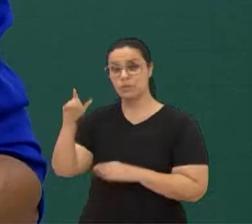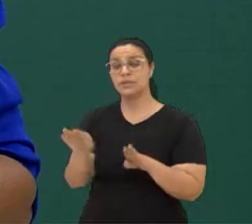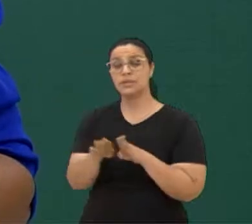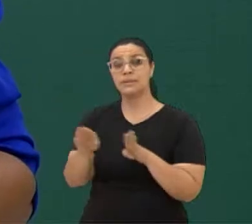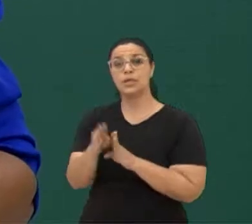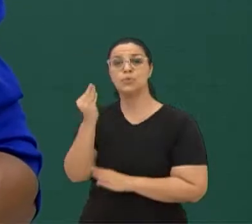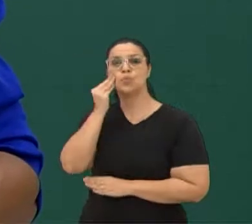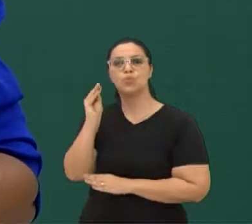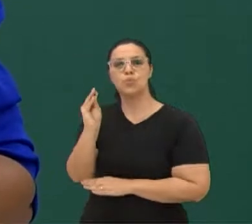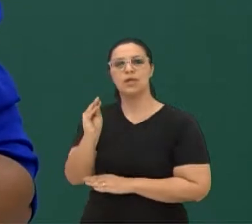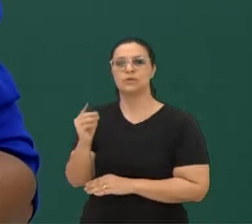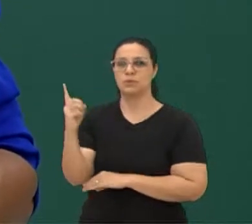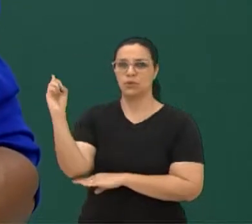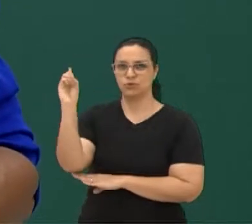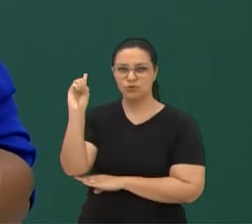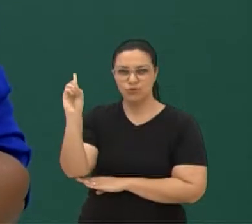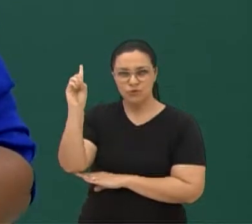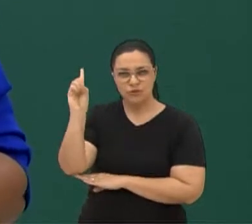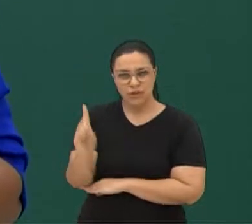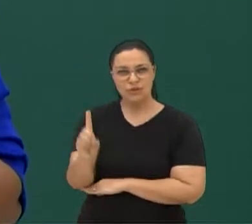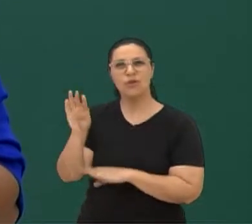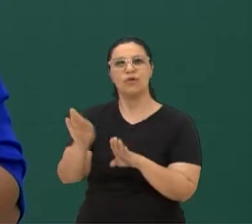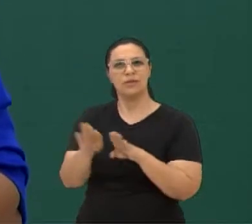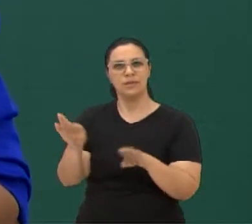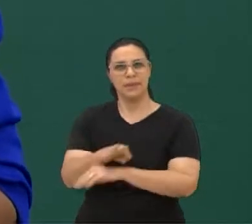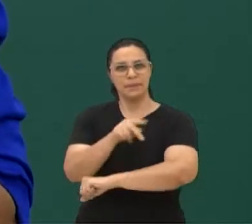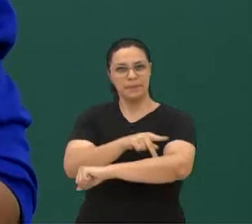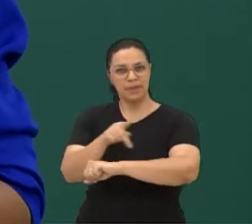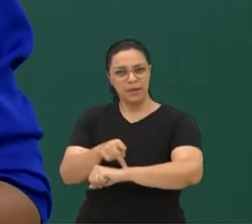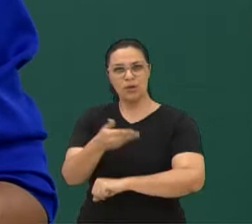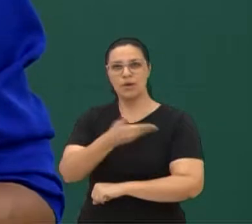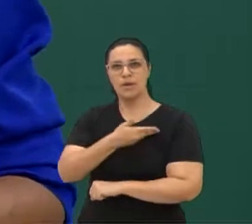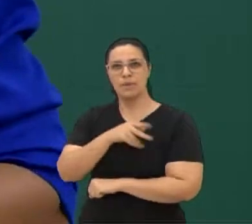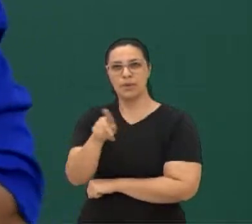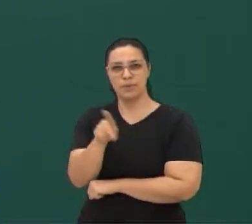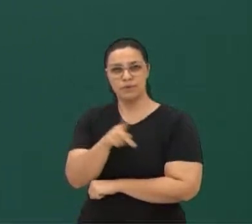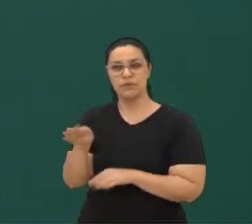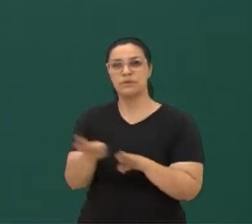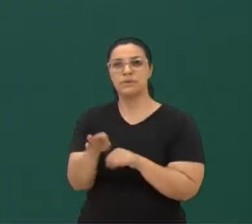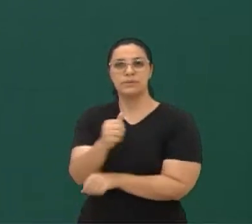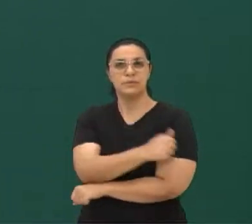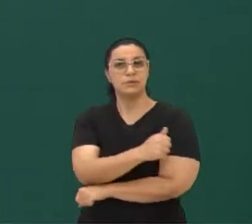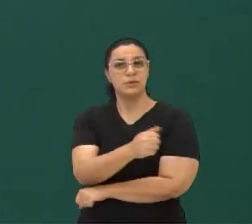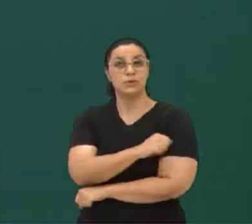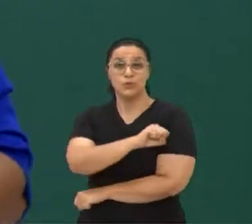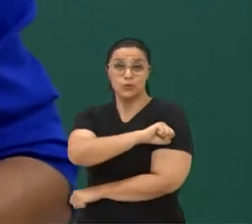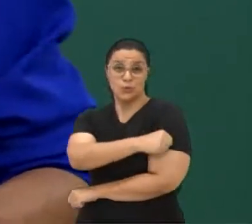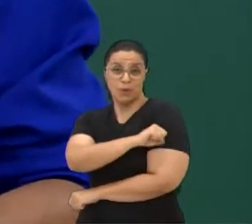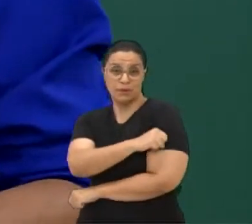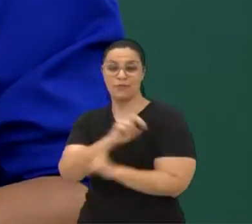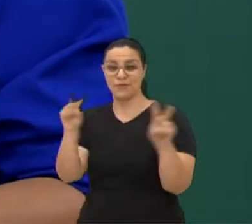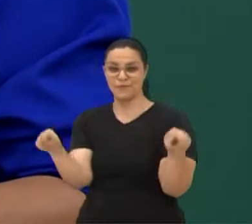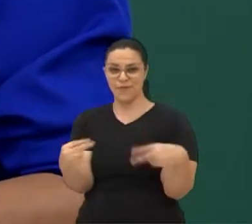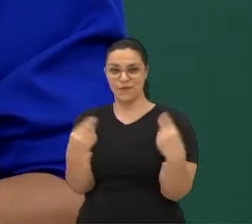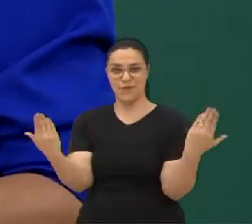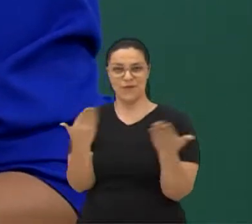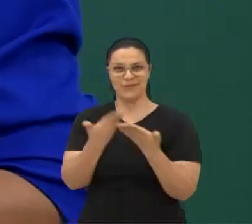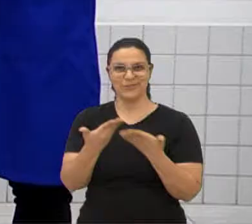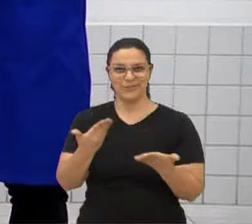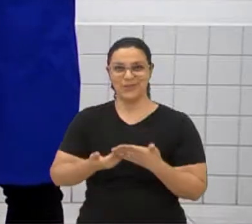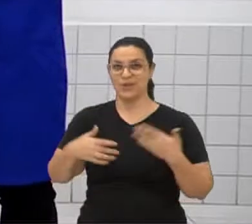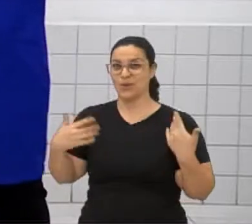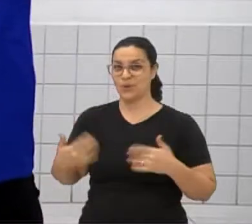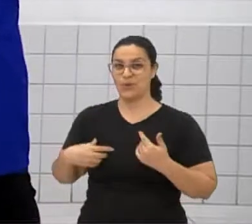para o meu diretor pelas minhas pedagoga Gente meus colegas professores e também para os meus alunos 8º ano que eu tenho certeza que eles estão assistindo